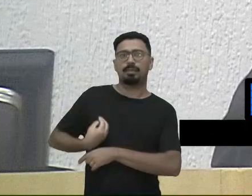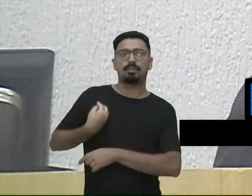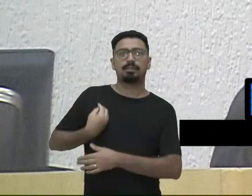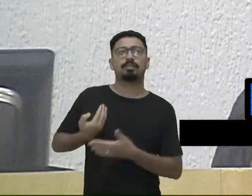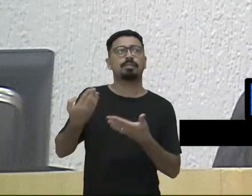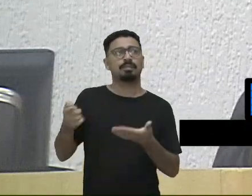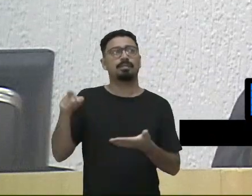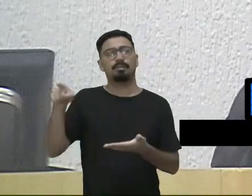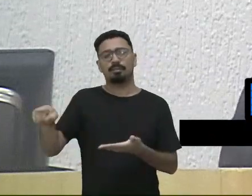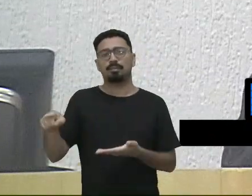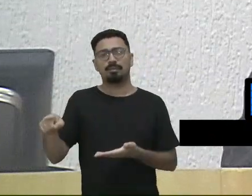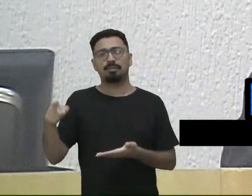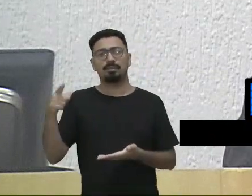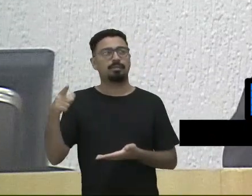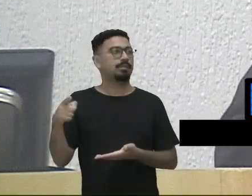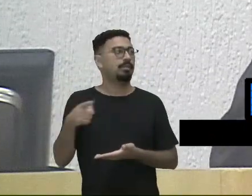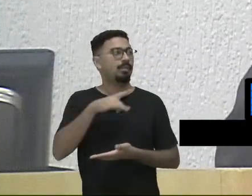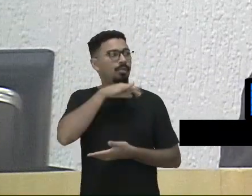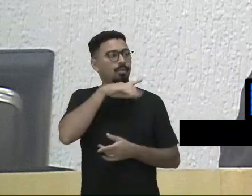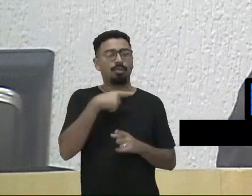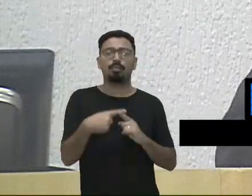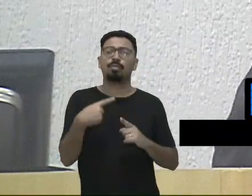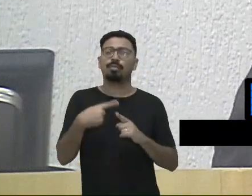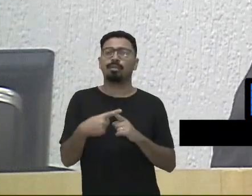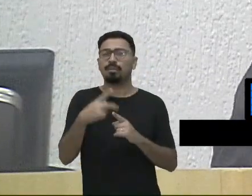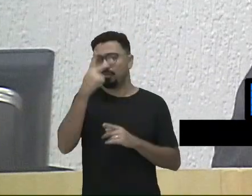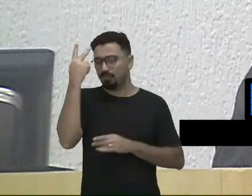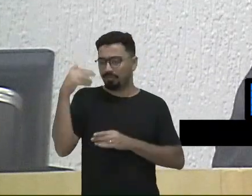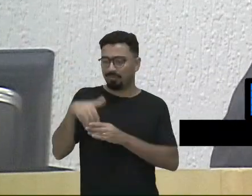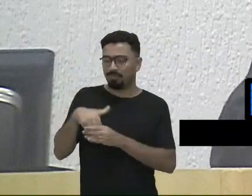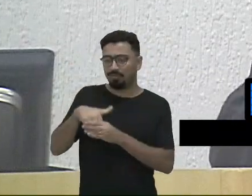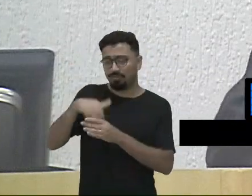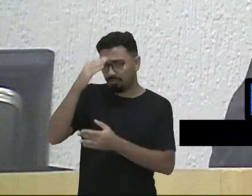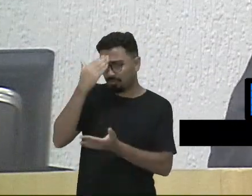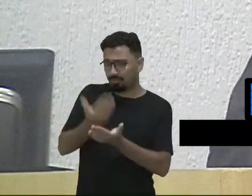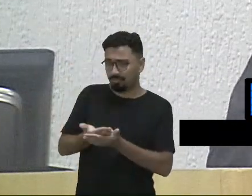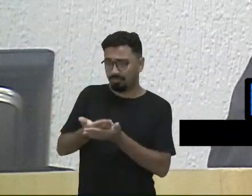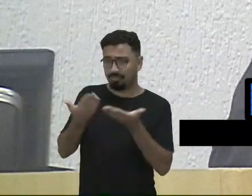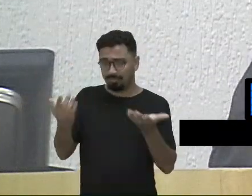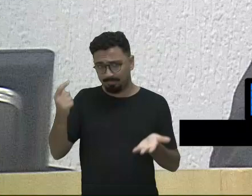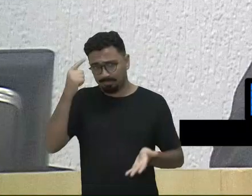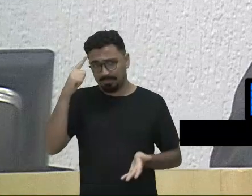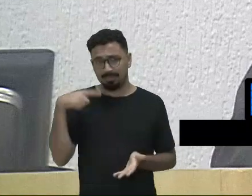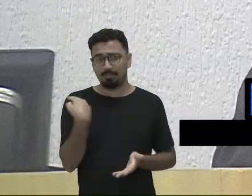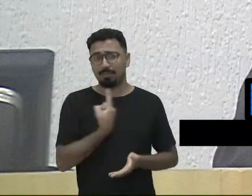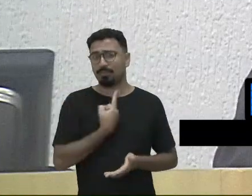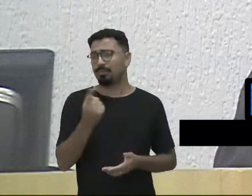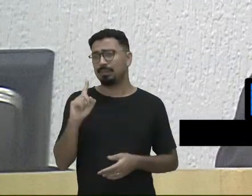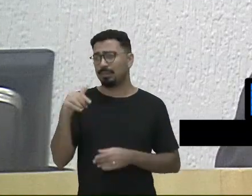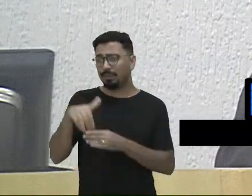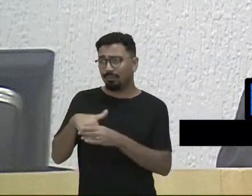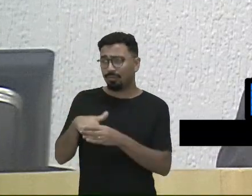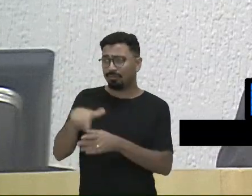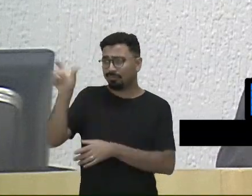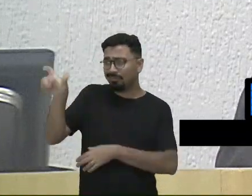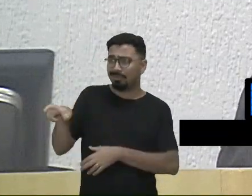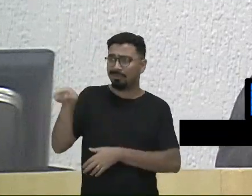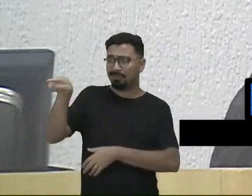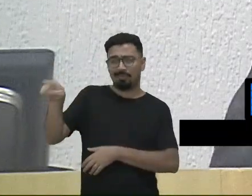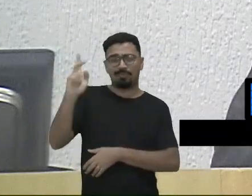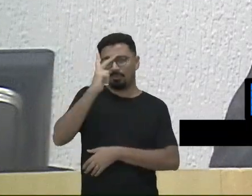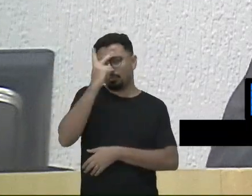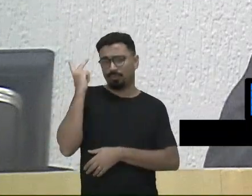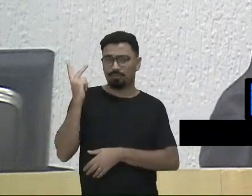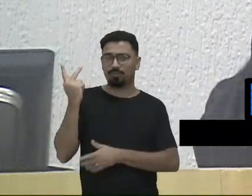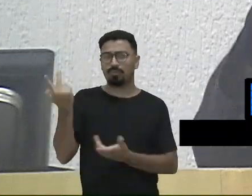gestão fracassada para quem dedicou seu voto, sua confiança. Imagina para nós ainda que não somos as pessoas que estamos à frente, que não